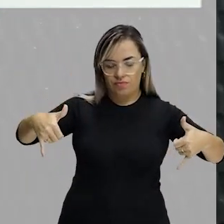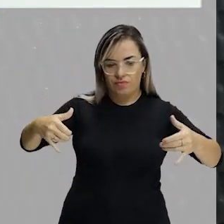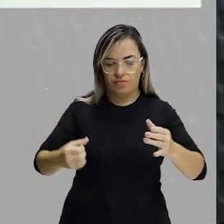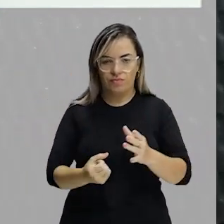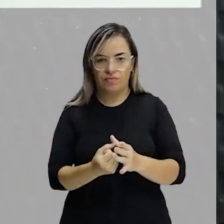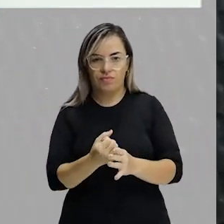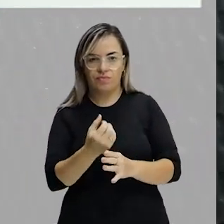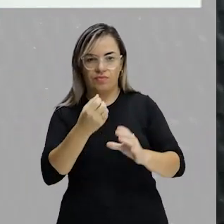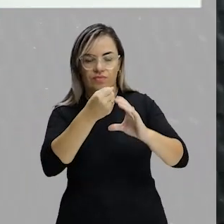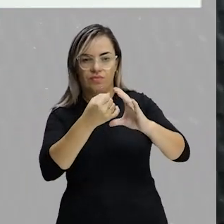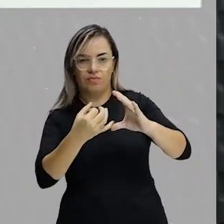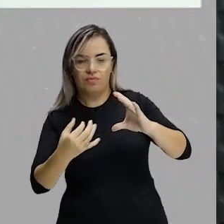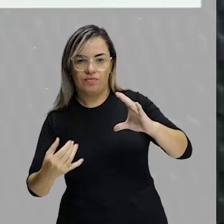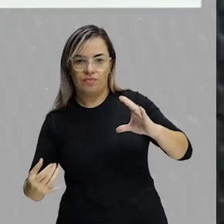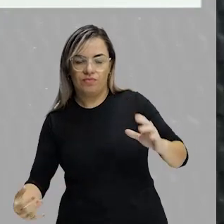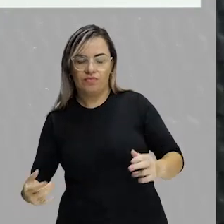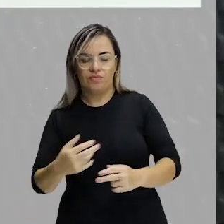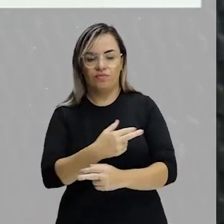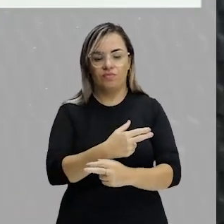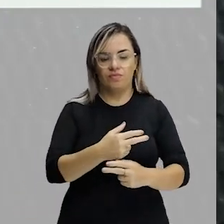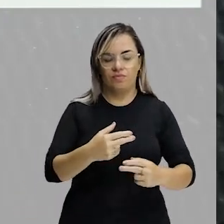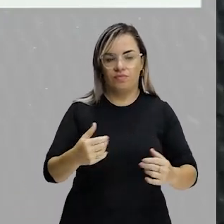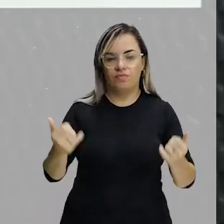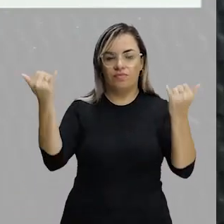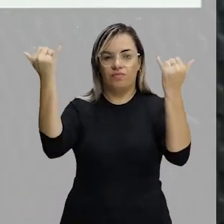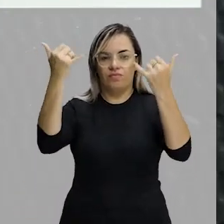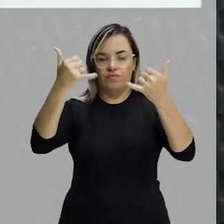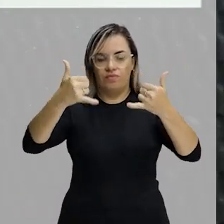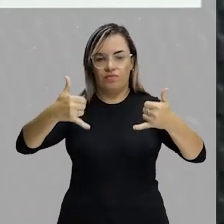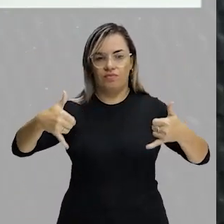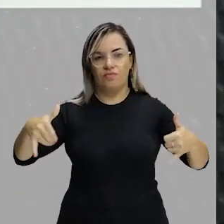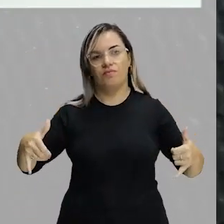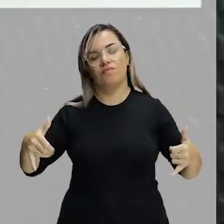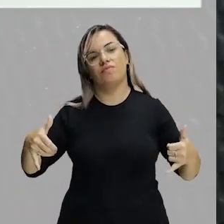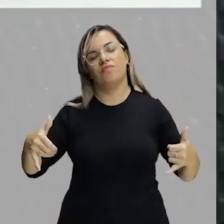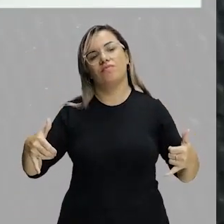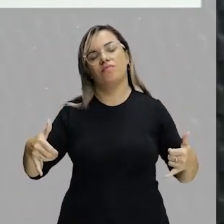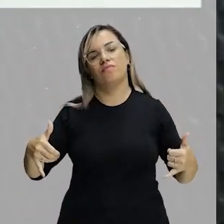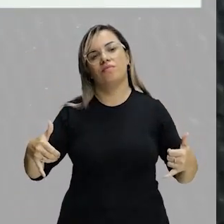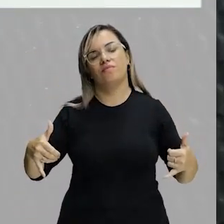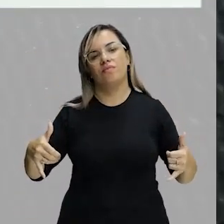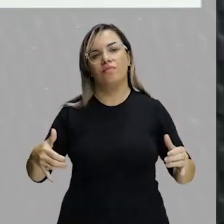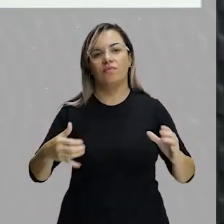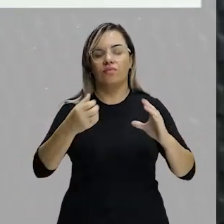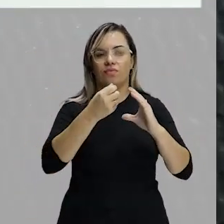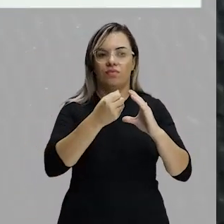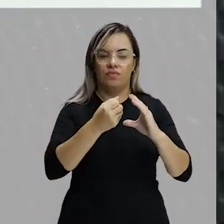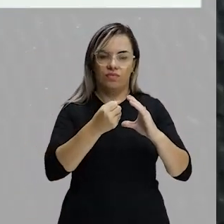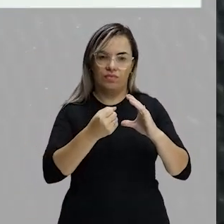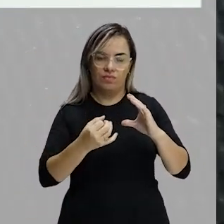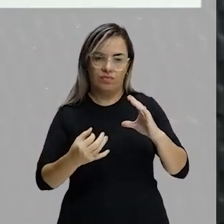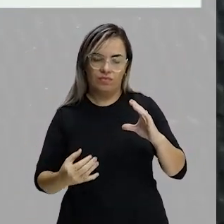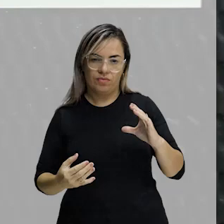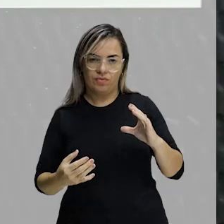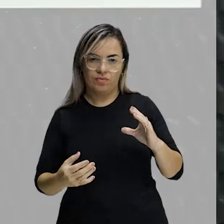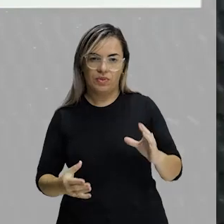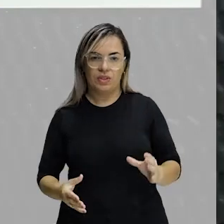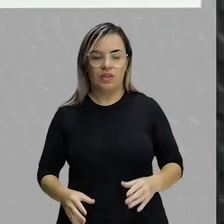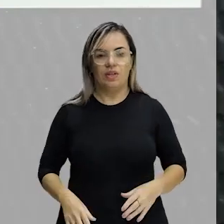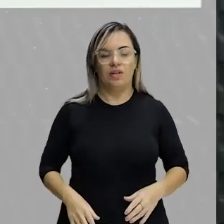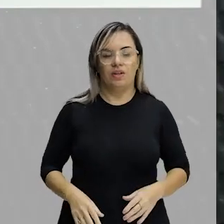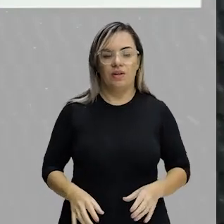características, quais são os elementos formadores da hipérbole, né? Já falamos aqui numa aula de equação